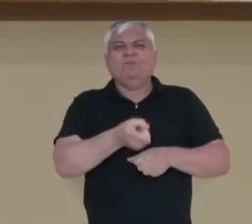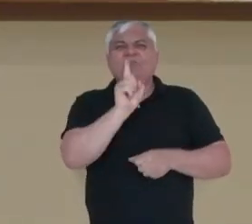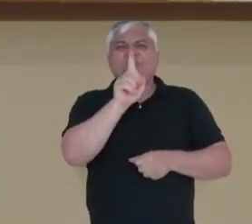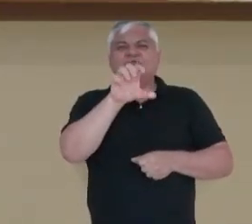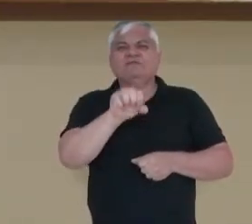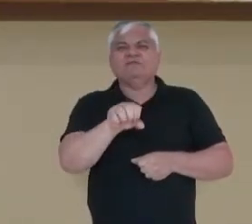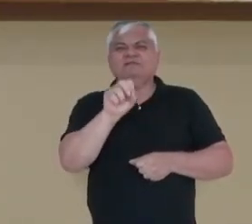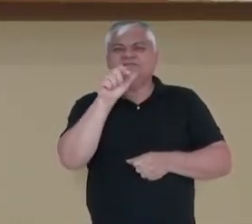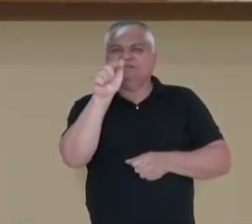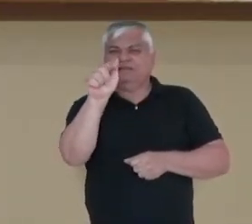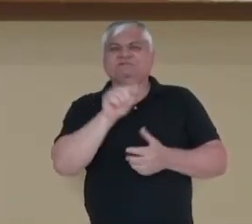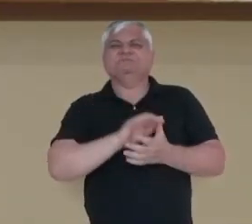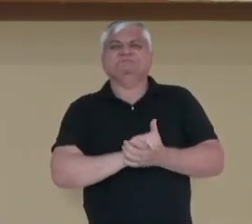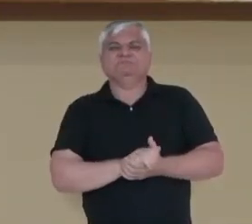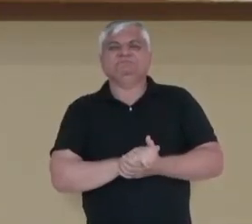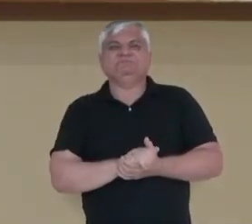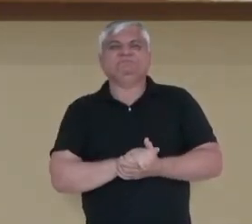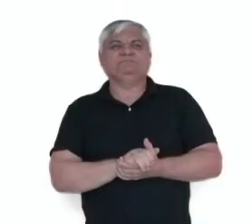1907.